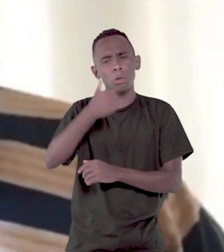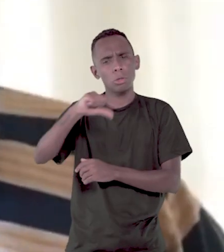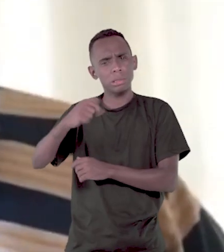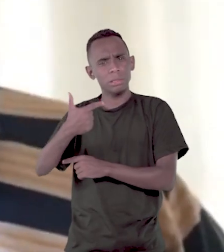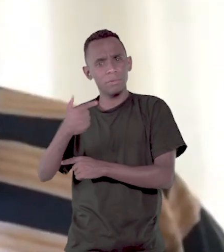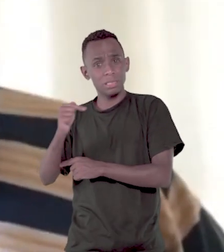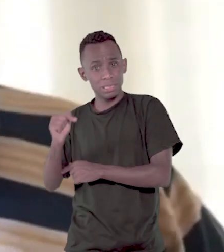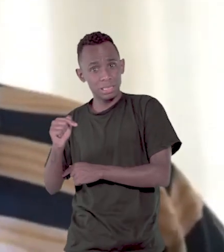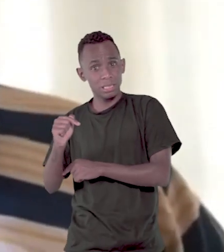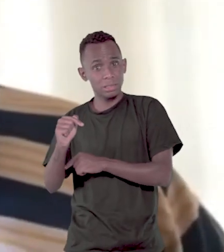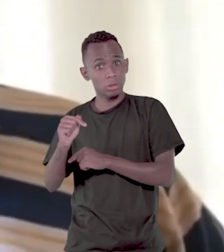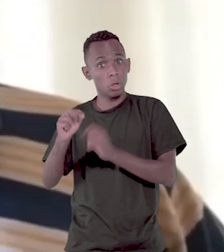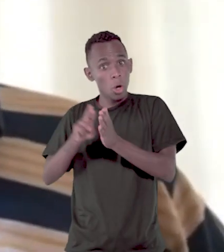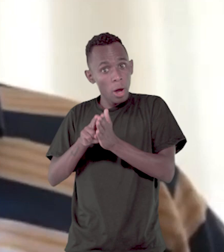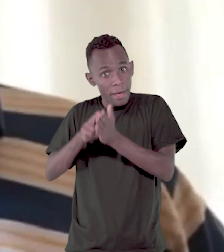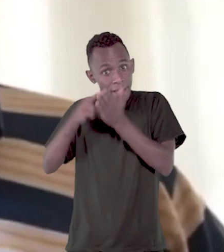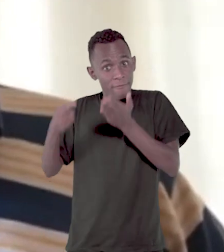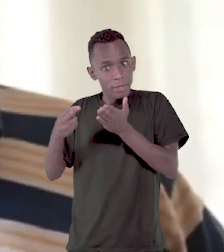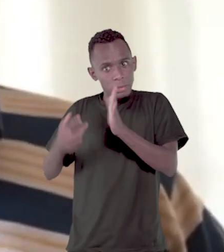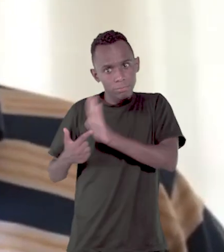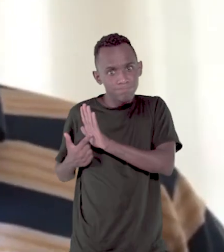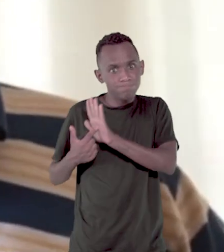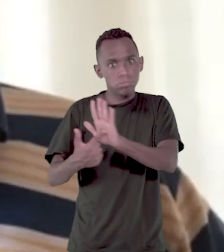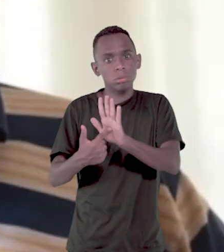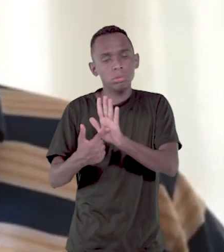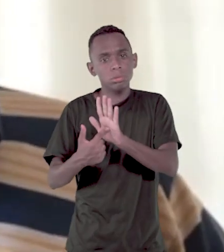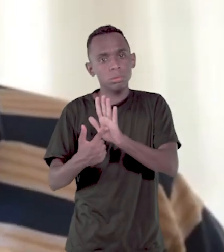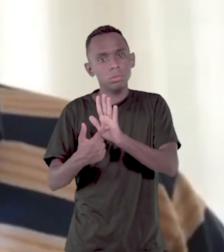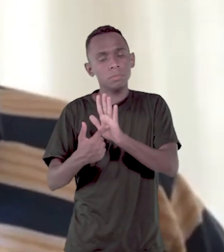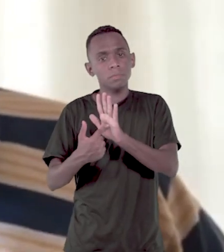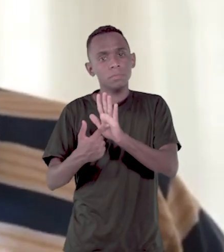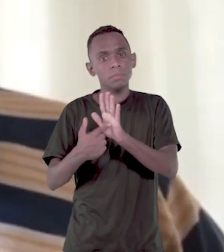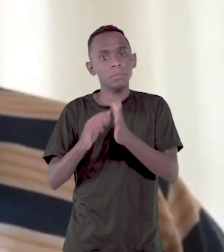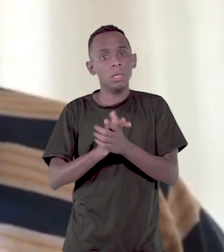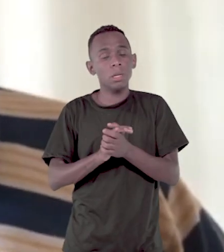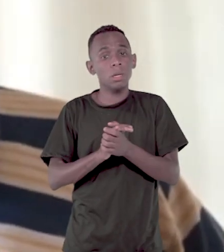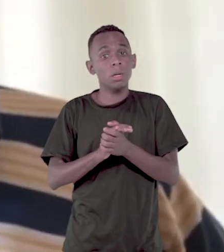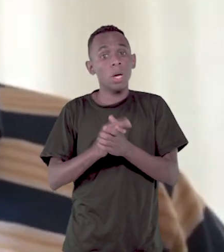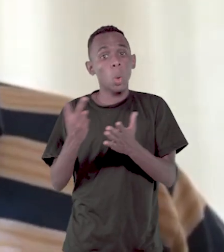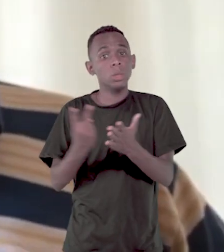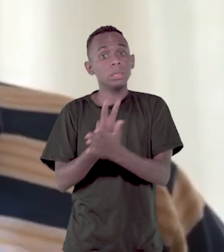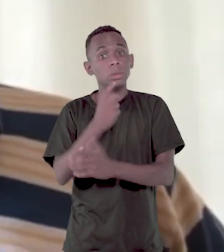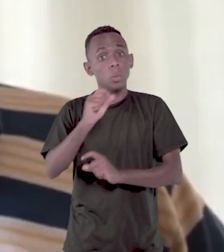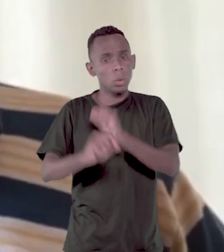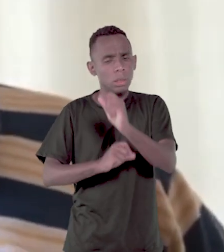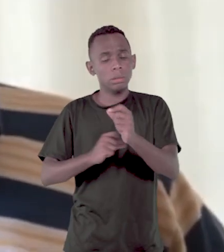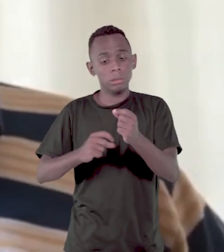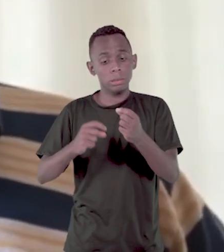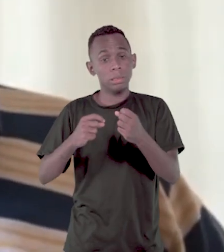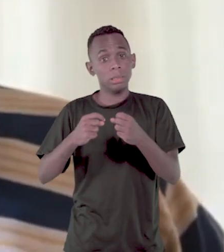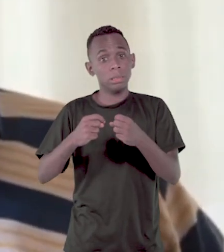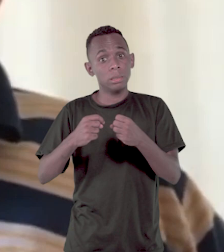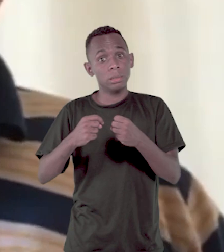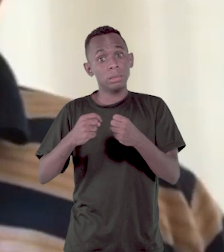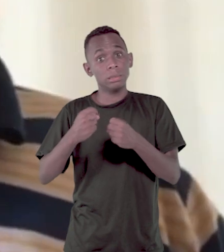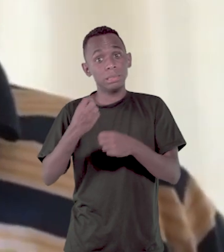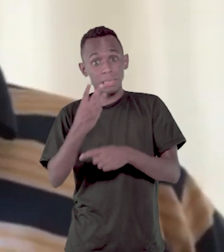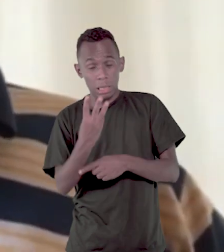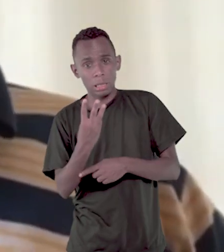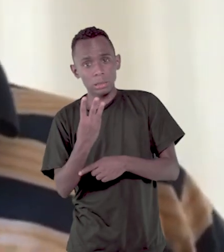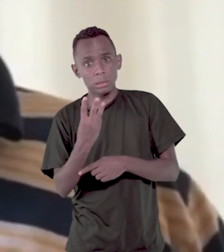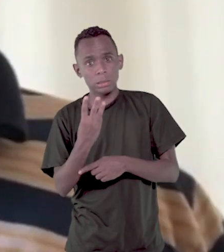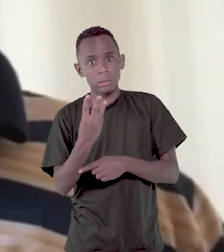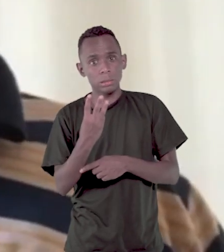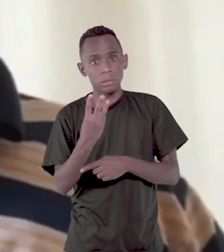em 1927, quando a Revista Verde saiu, em setembro de 1927, 3 dos 5,